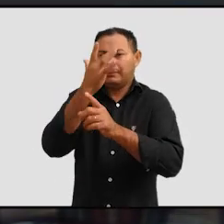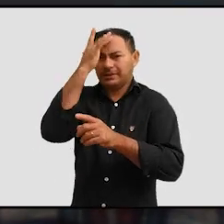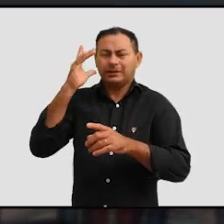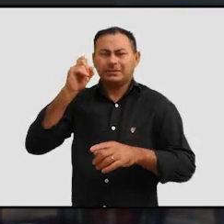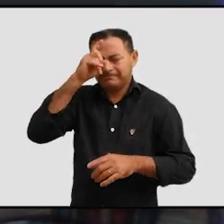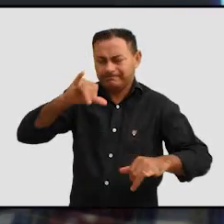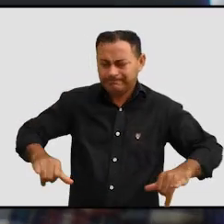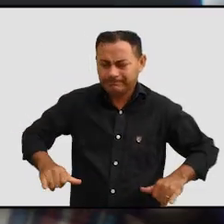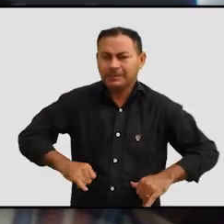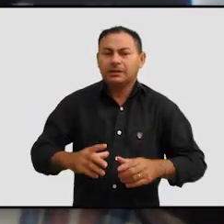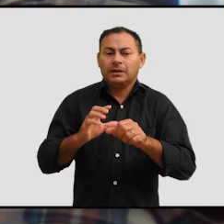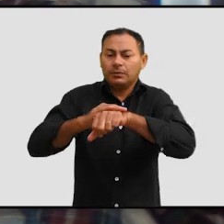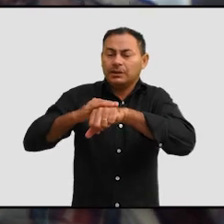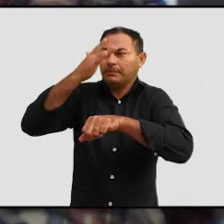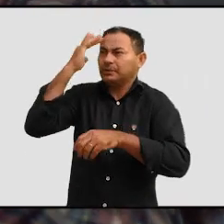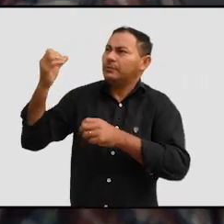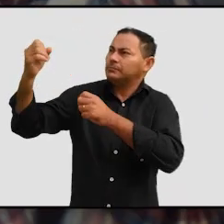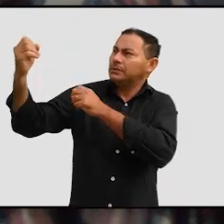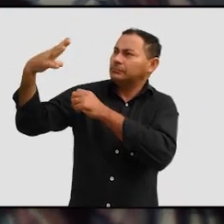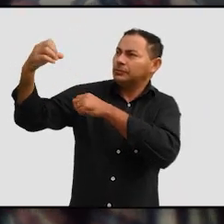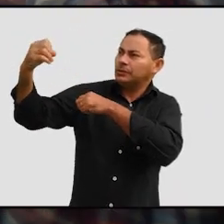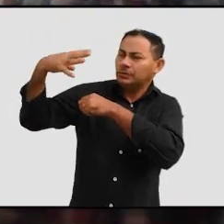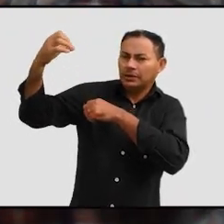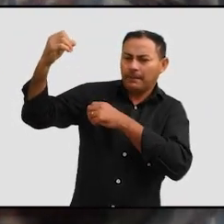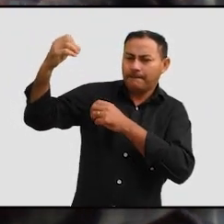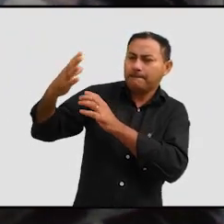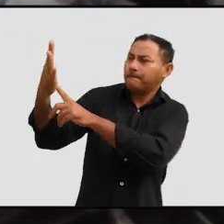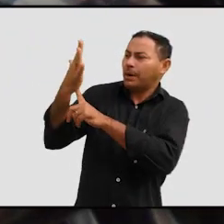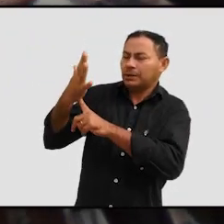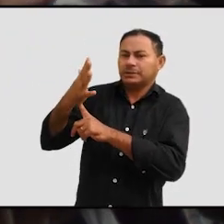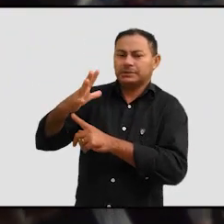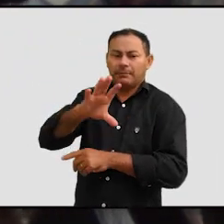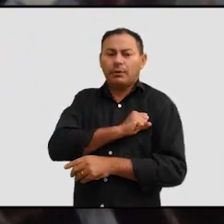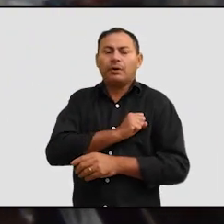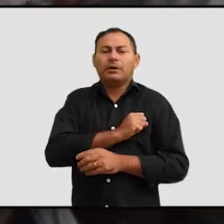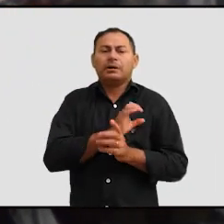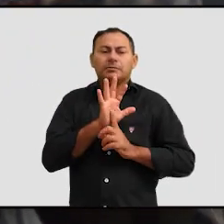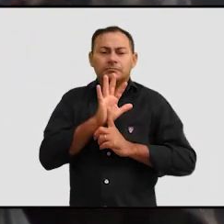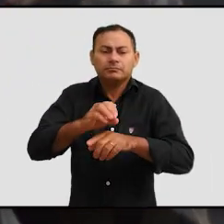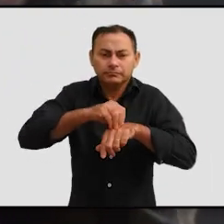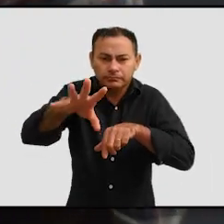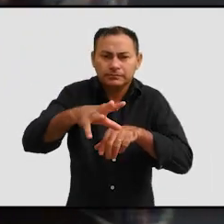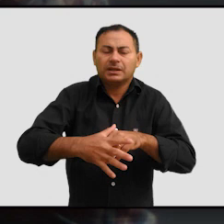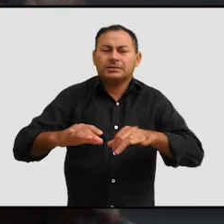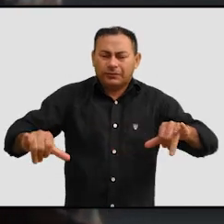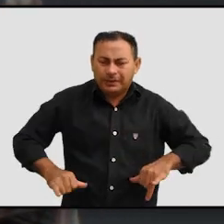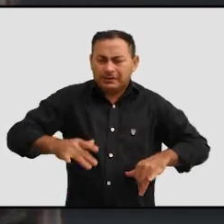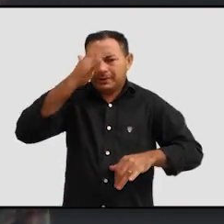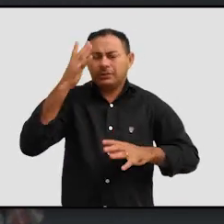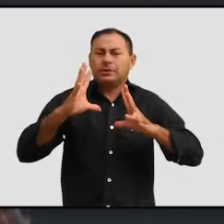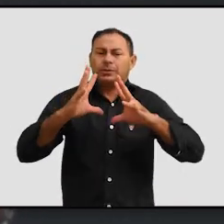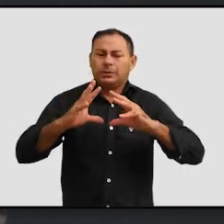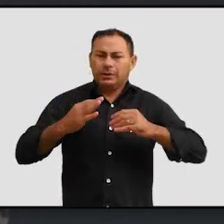está em frangalhos, e quando eu estiver com esta pessoa, transmita esse amor através de mim, para que a dor dessa pessoa seja